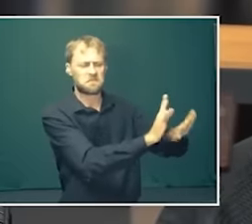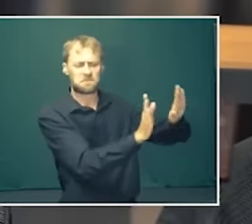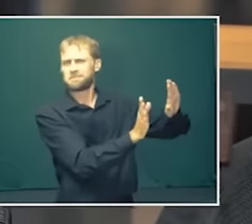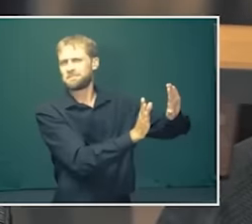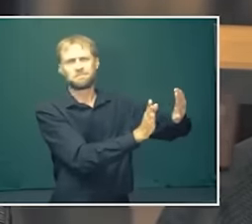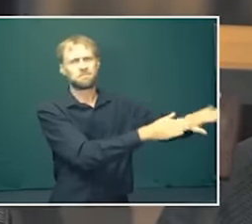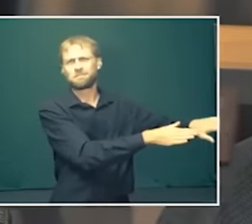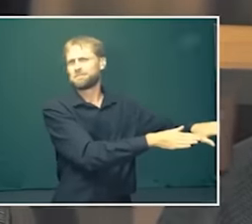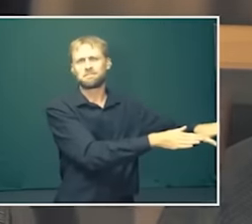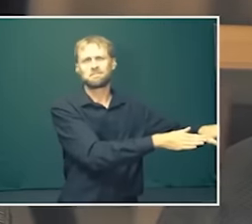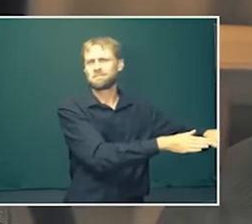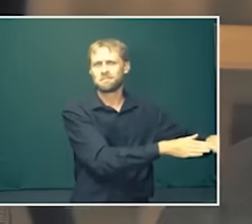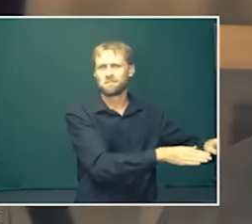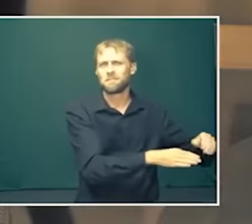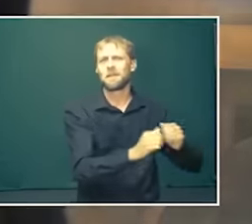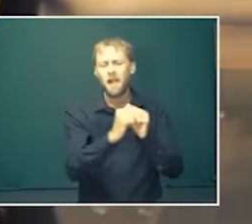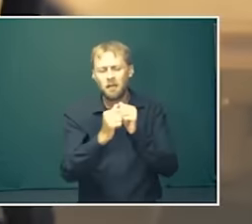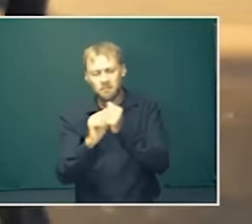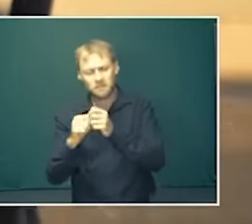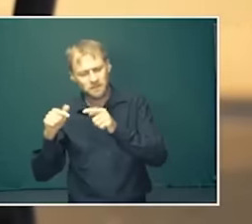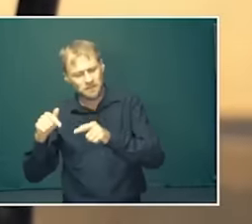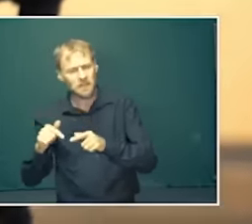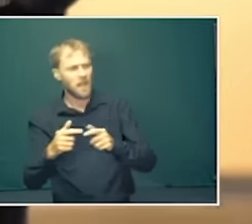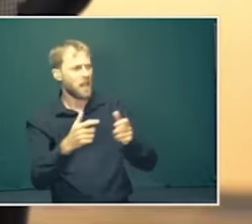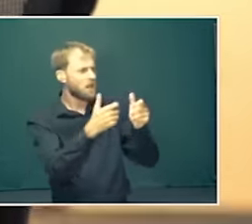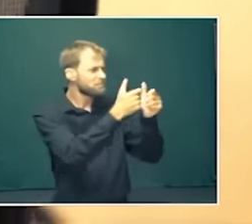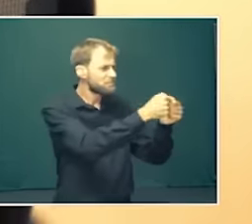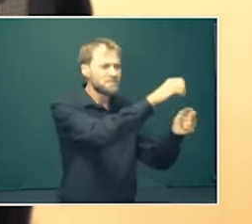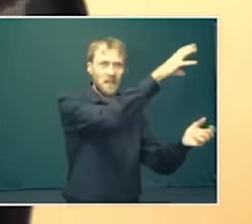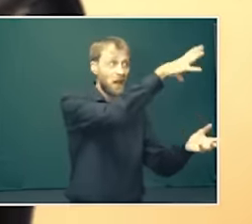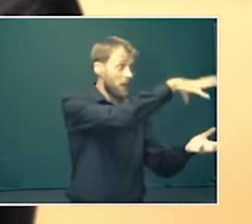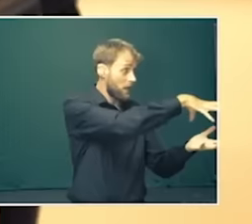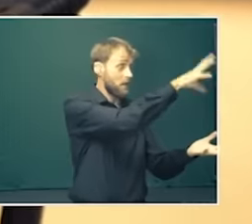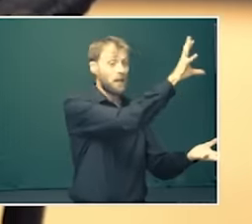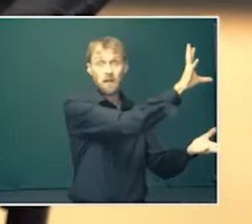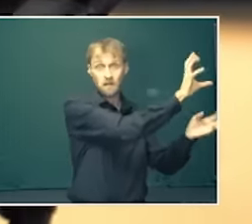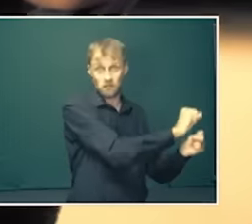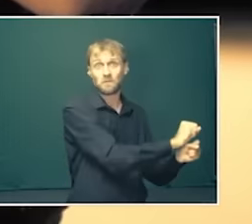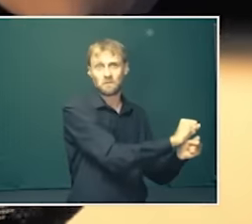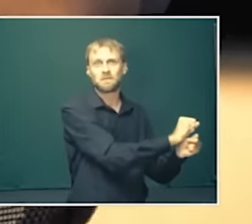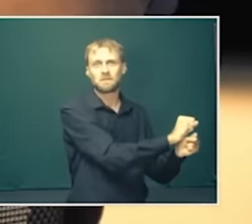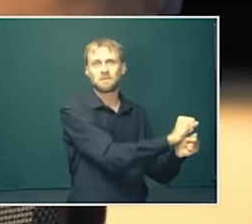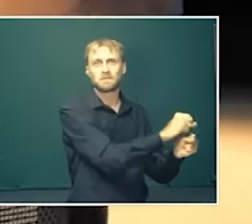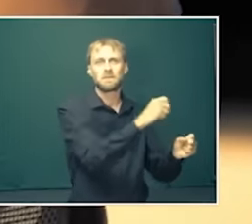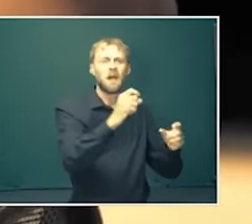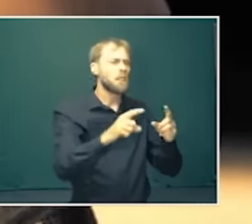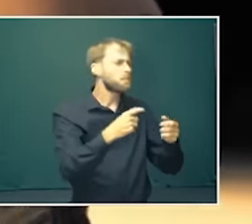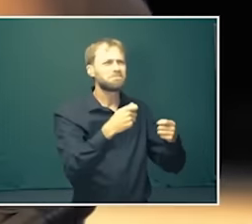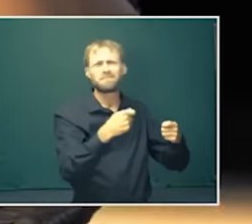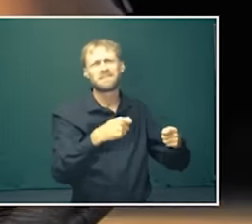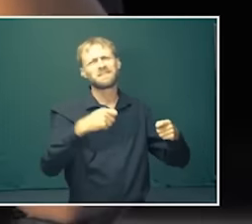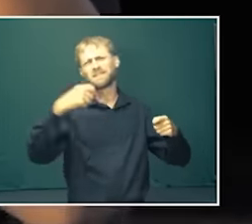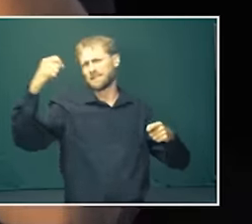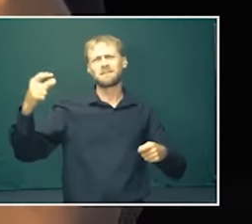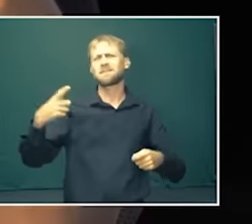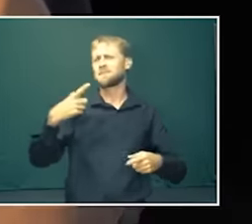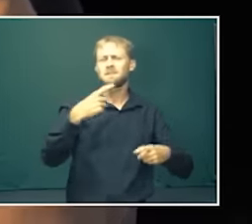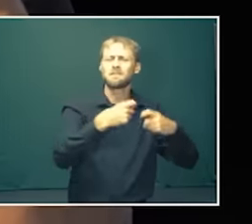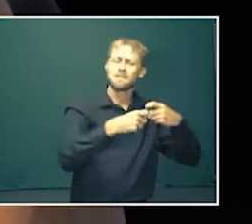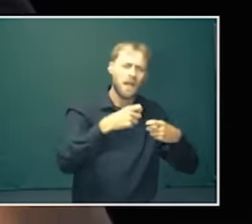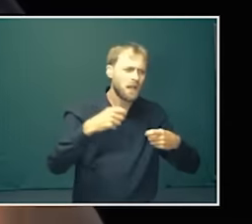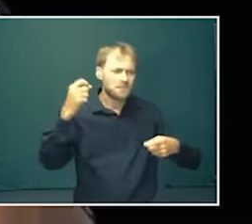pra arrumar desculpa. Desliga esse abajur, que o show não precisa de luz. Ação como se